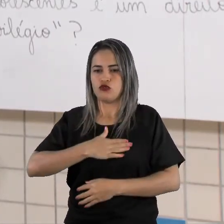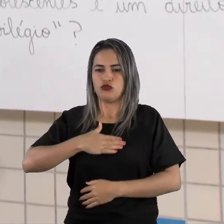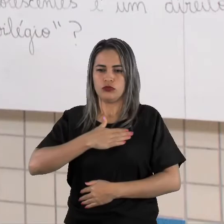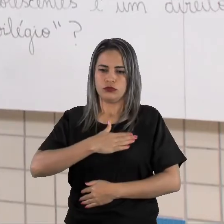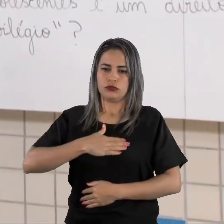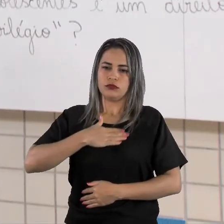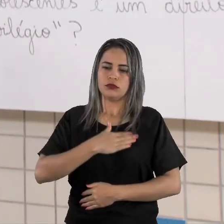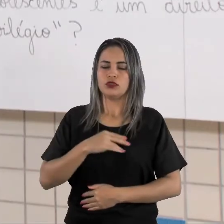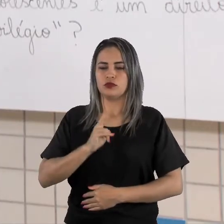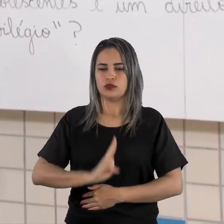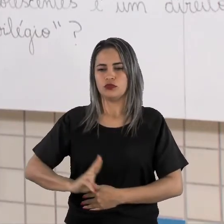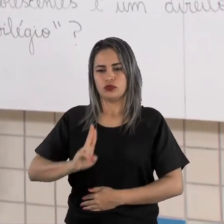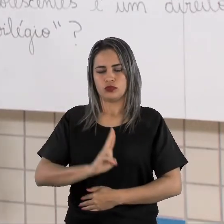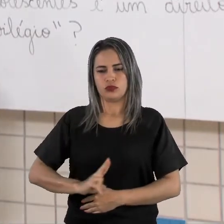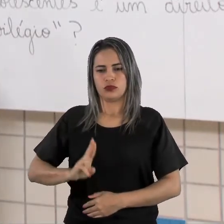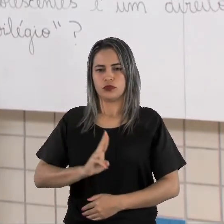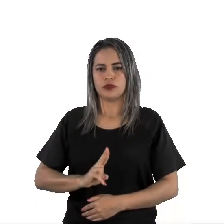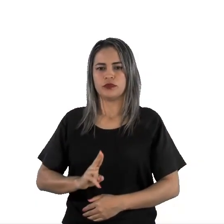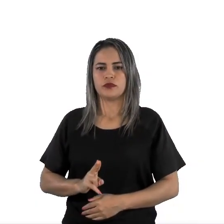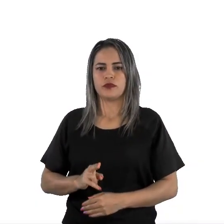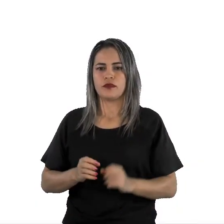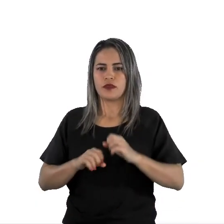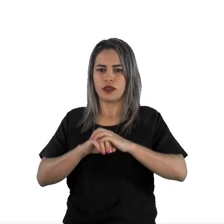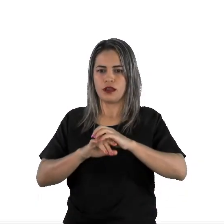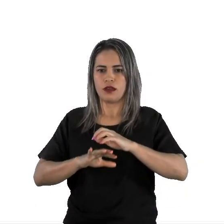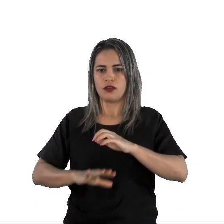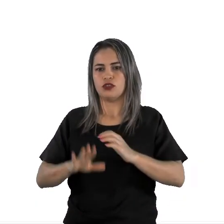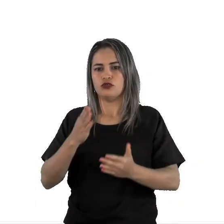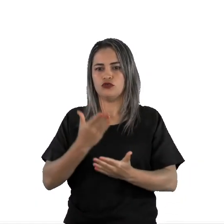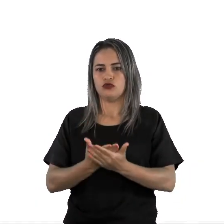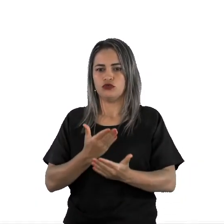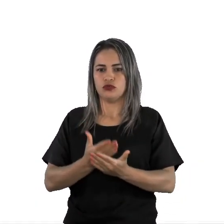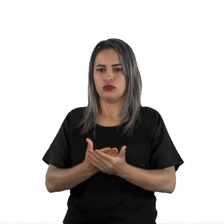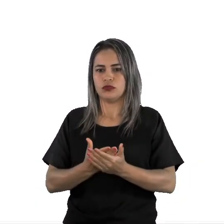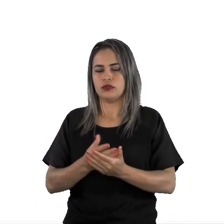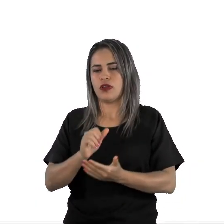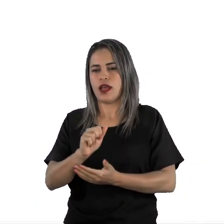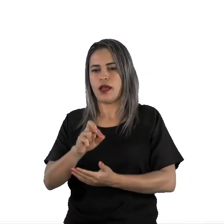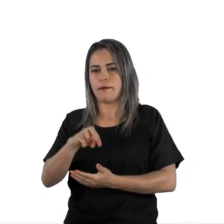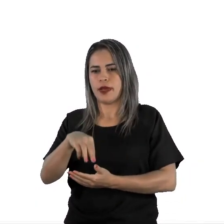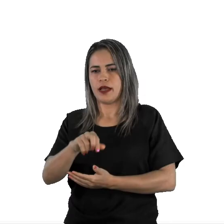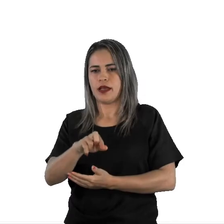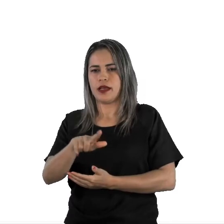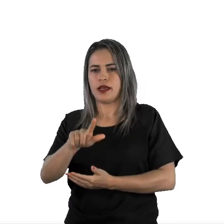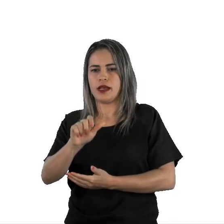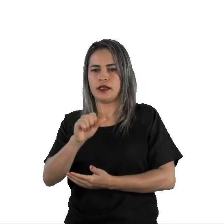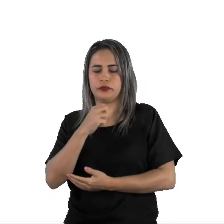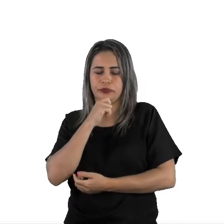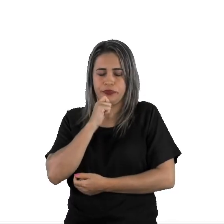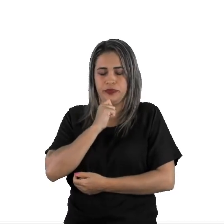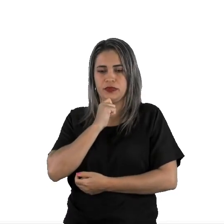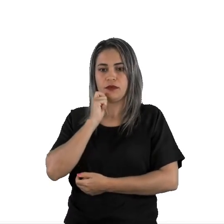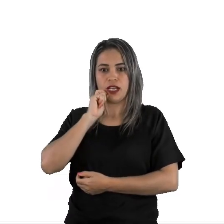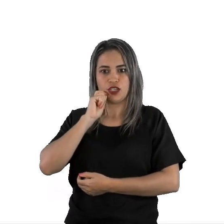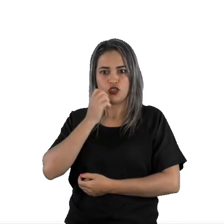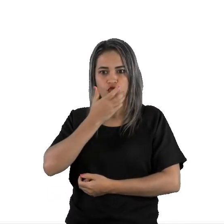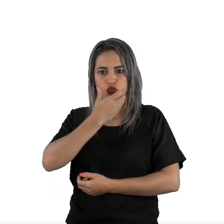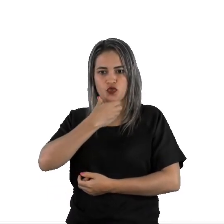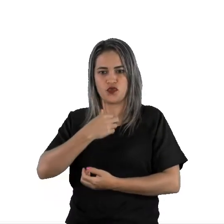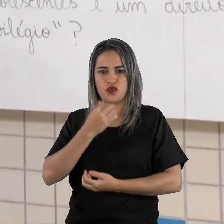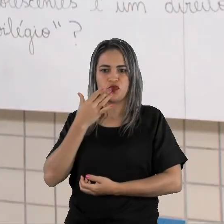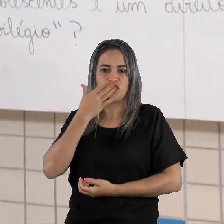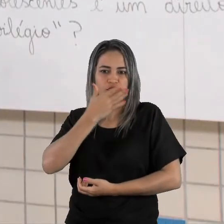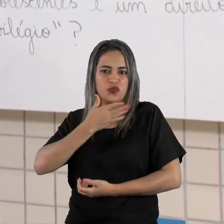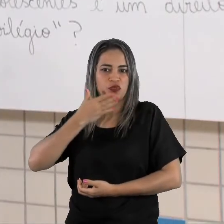sempre utilizo ela, as raízes do estudo são amargas, mas seus frutos são doces.